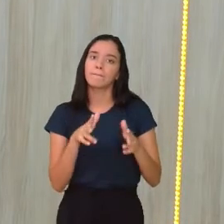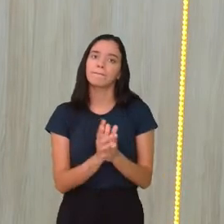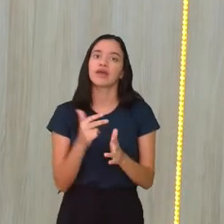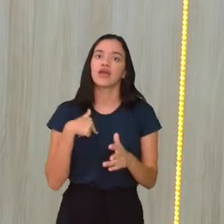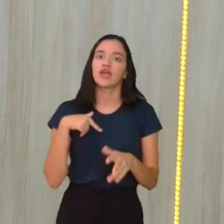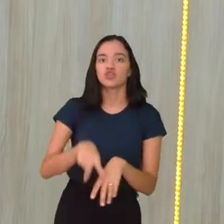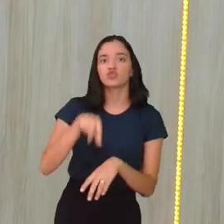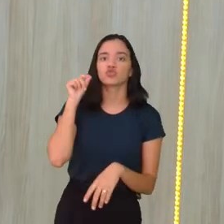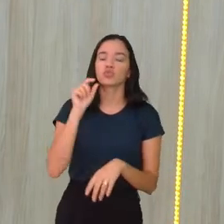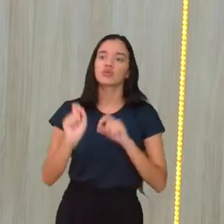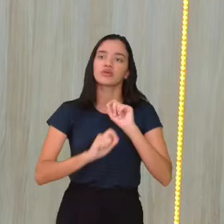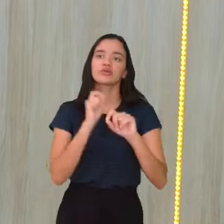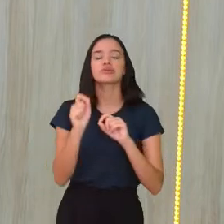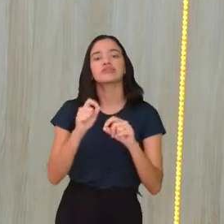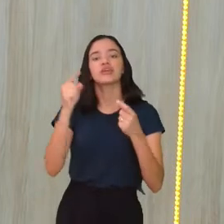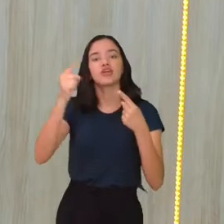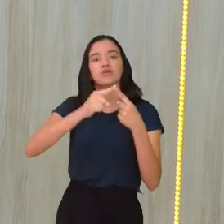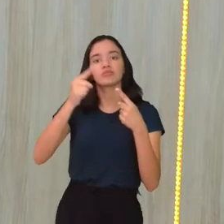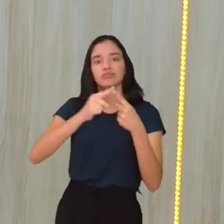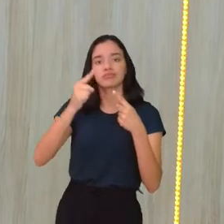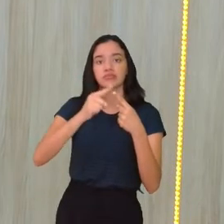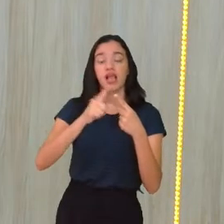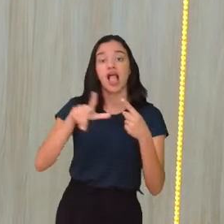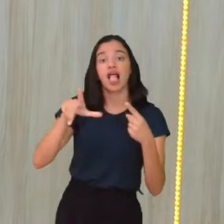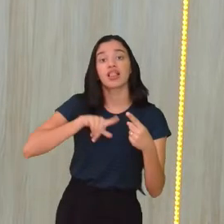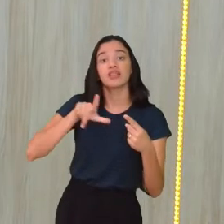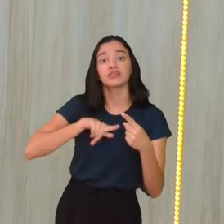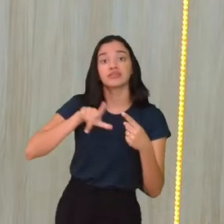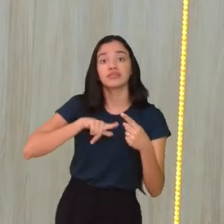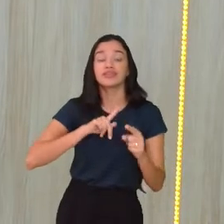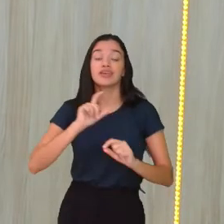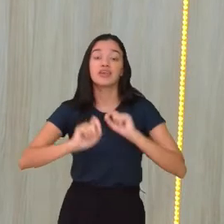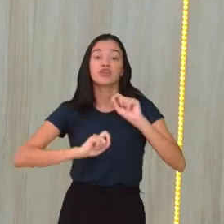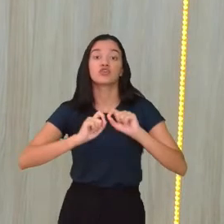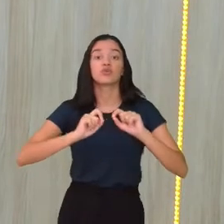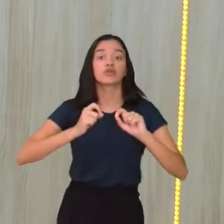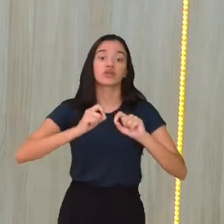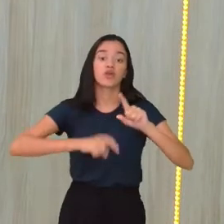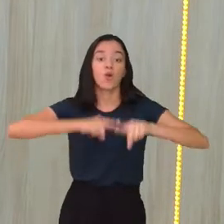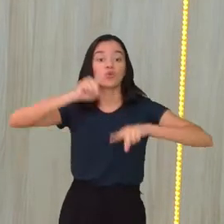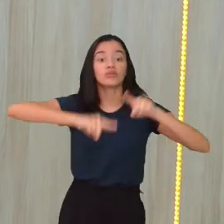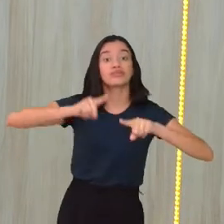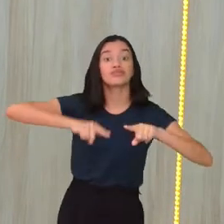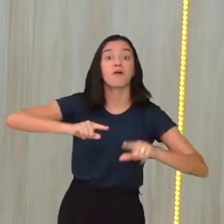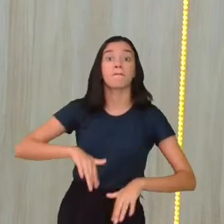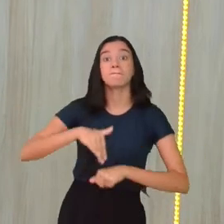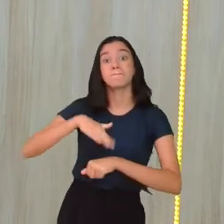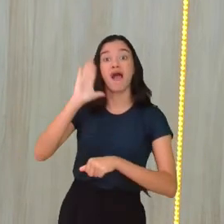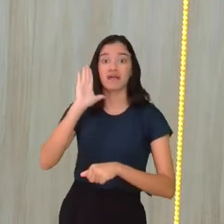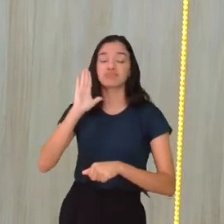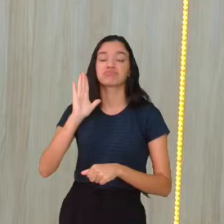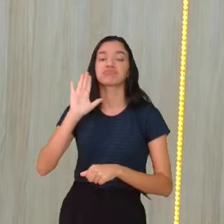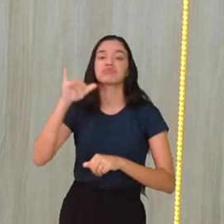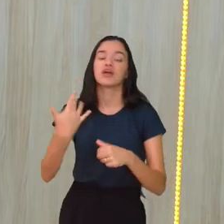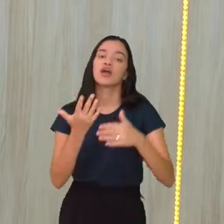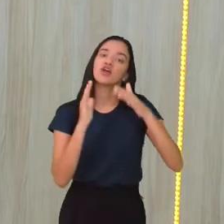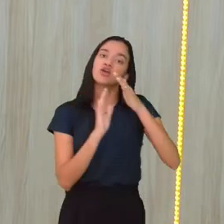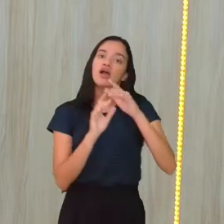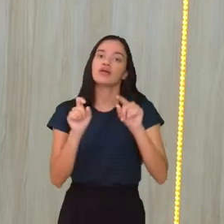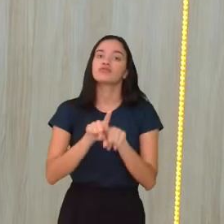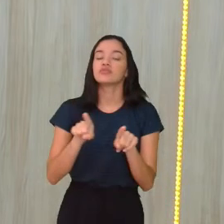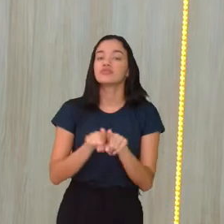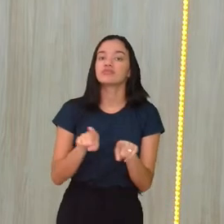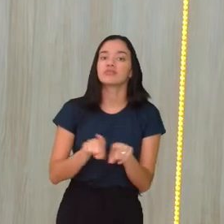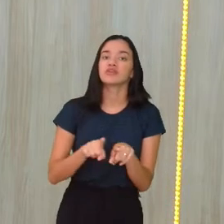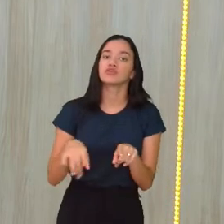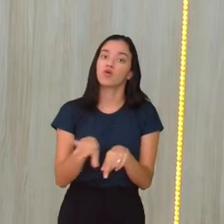pelas confederações, porque ela tem um nível aí, digamos que maior, né? As confederações, elas são constituídas